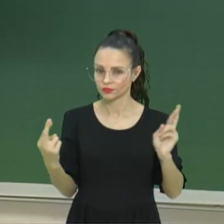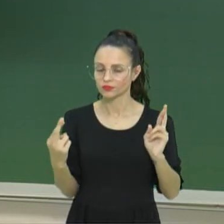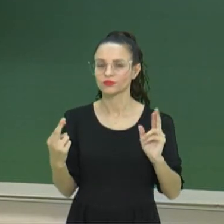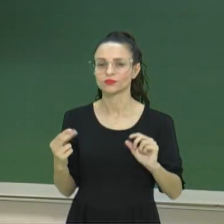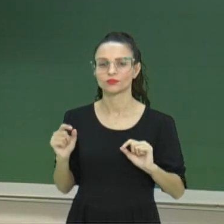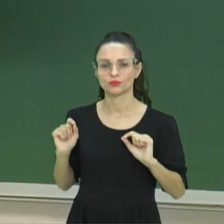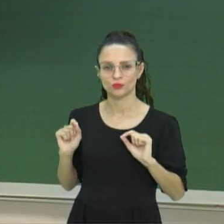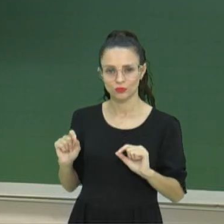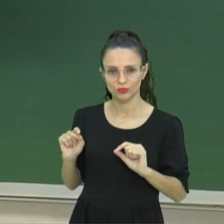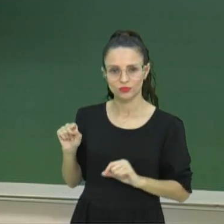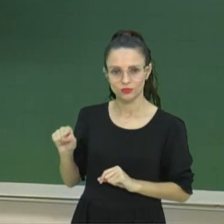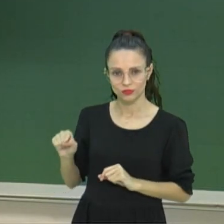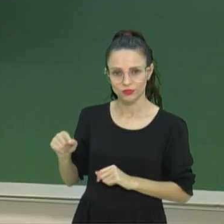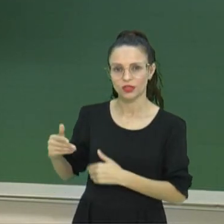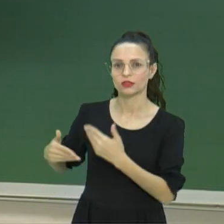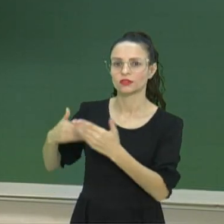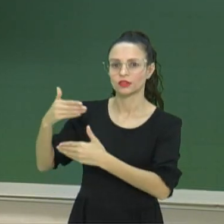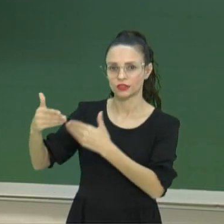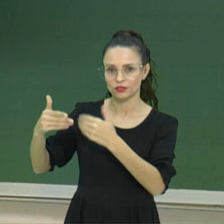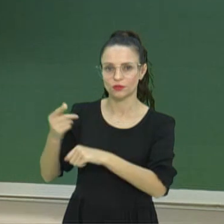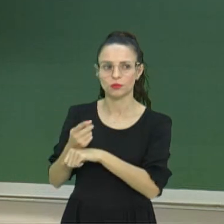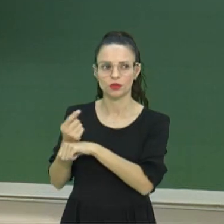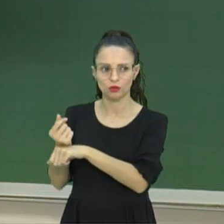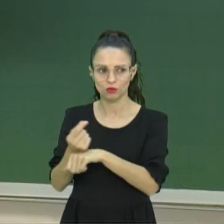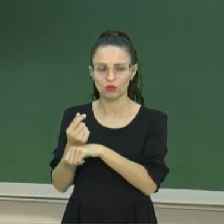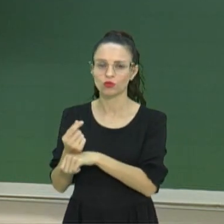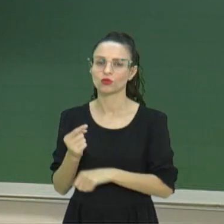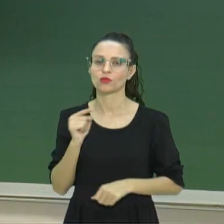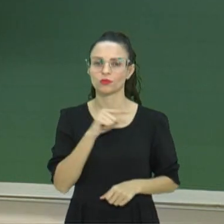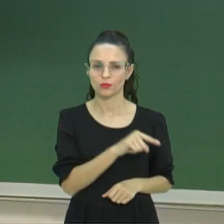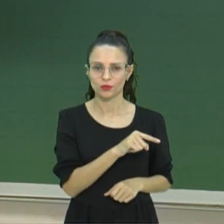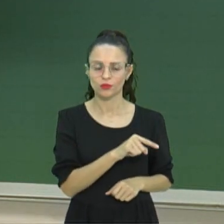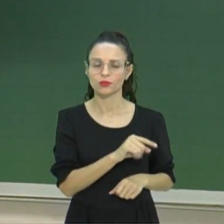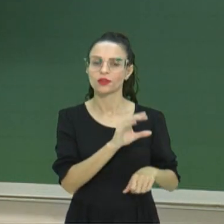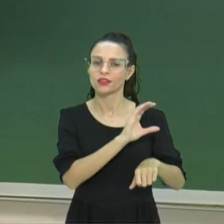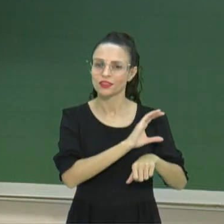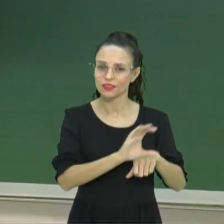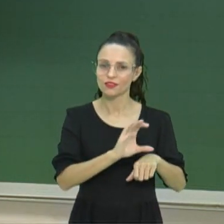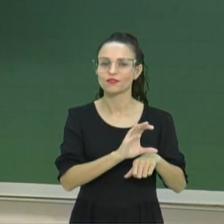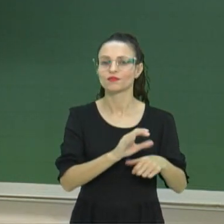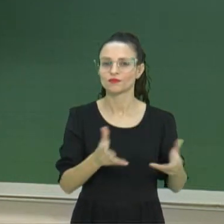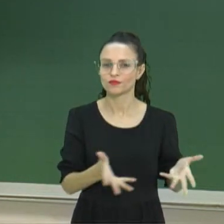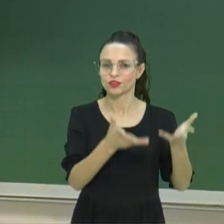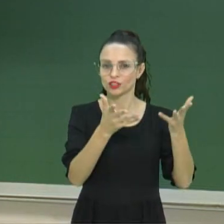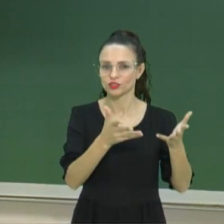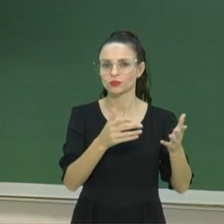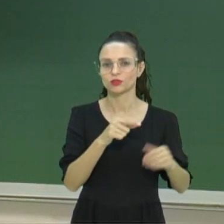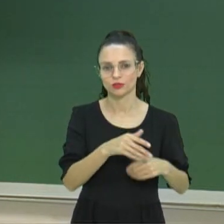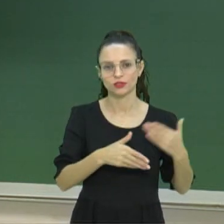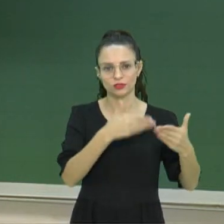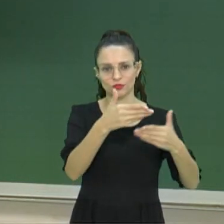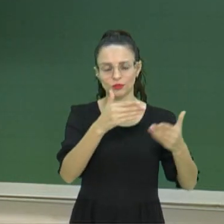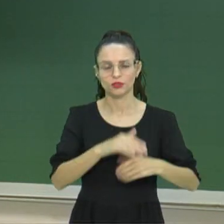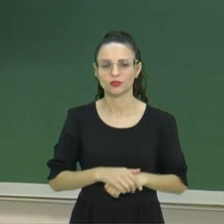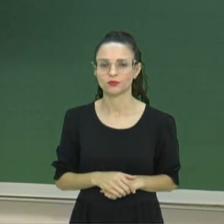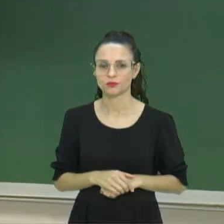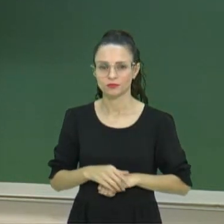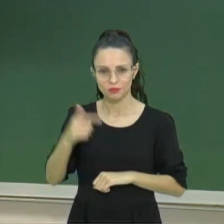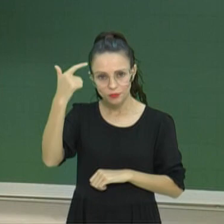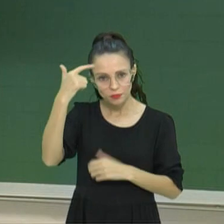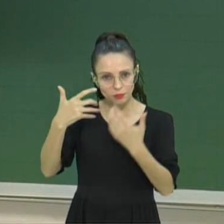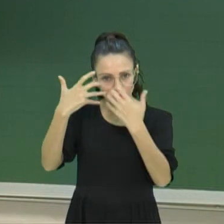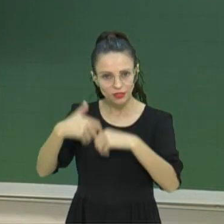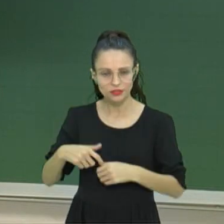relação entre o desenvolvimento econômico e o investimento nesse desenvolvimento. Pare um